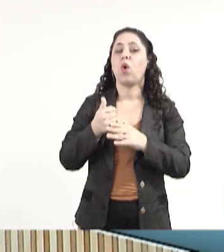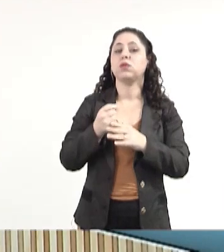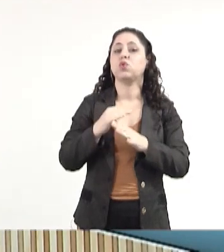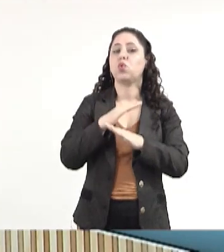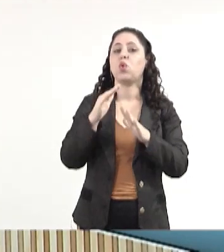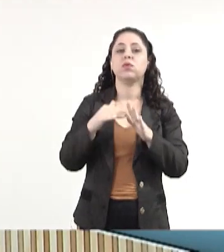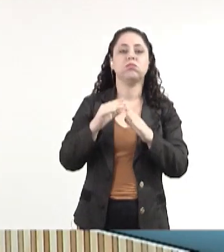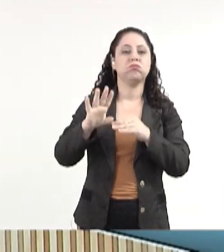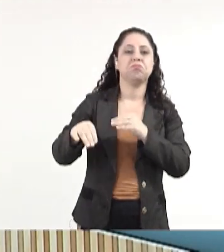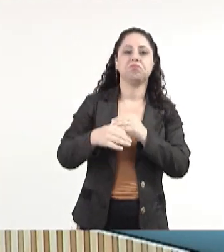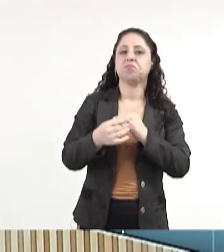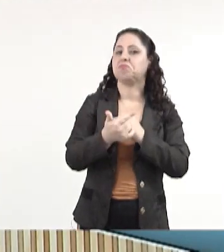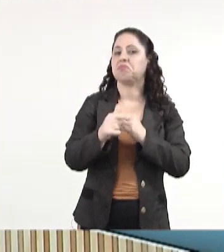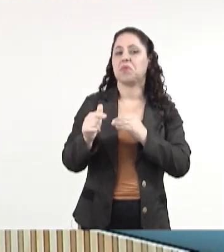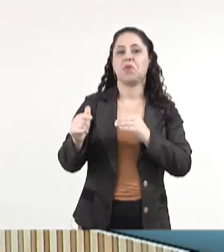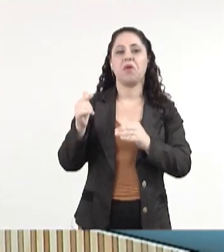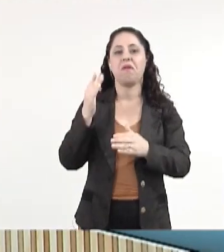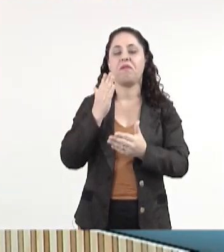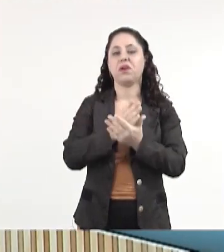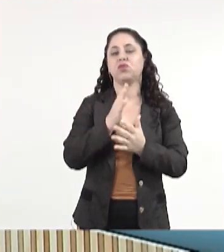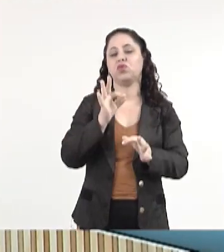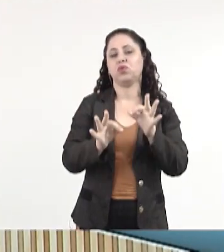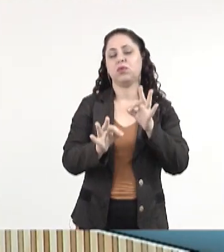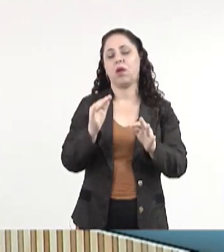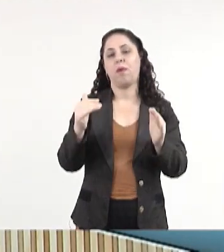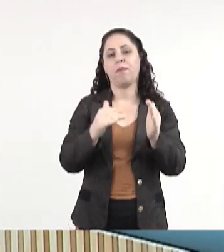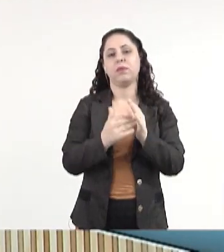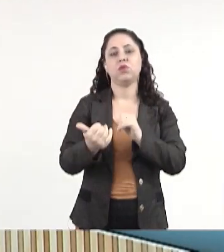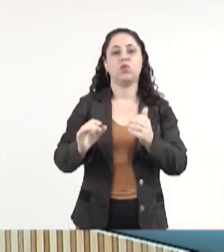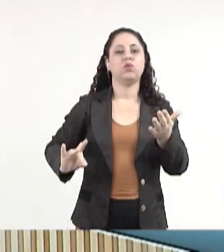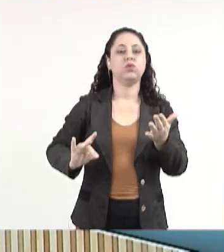não passou por emendas ao longo da tramitação,